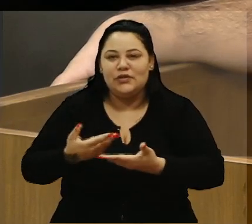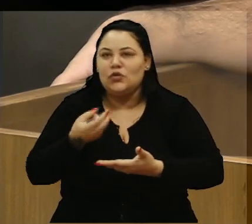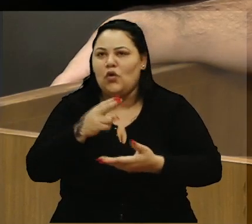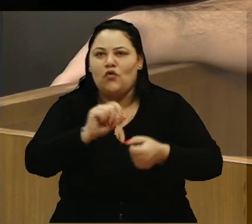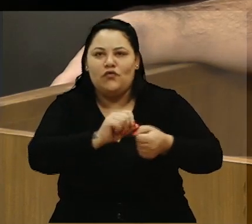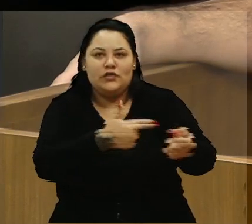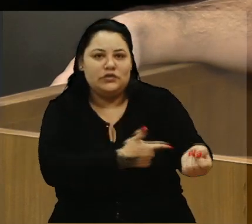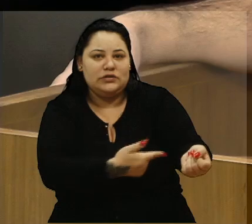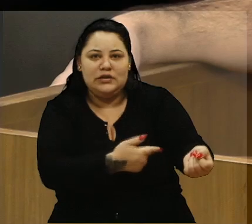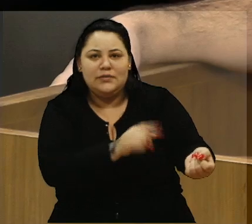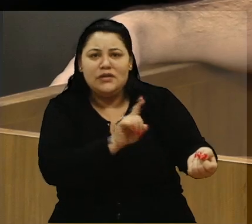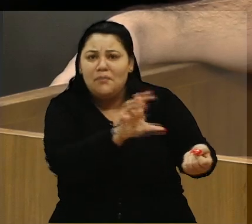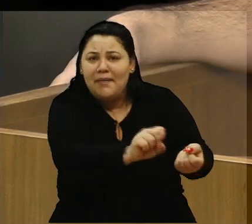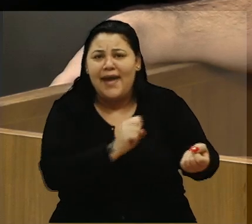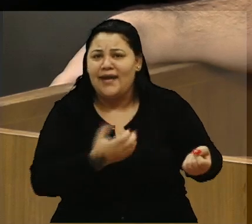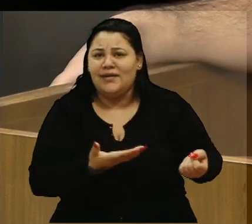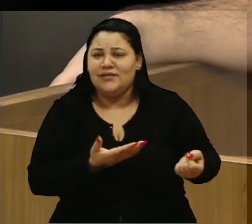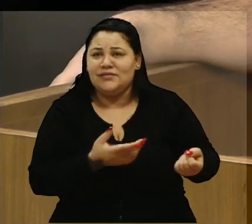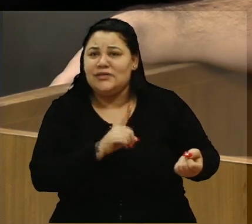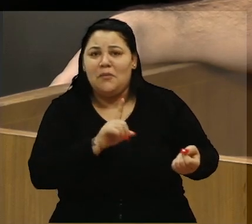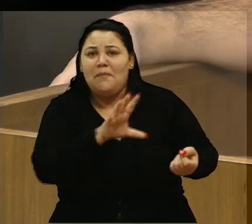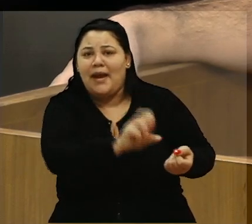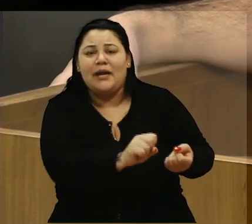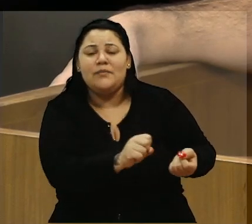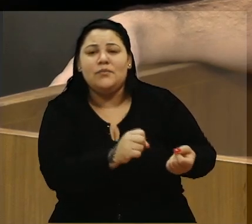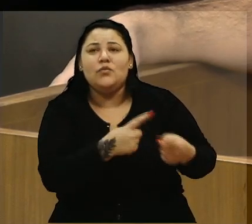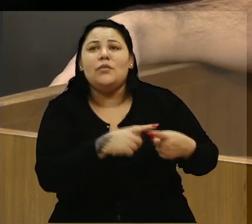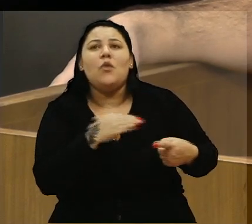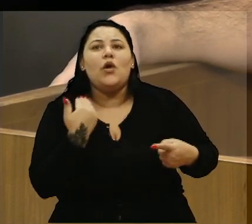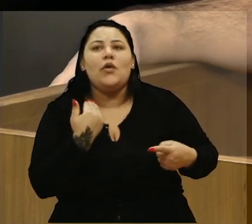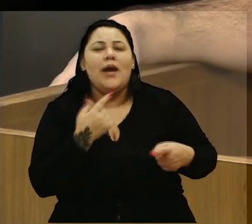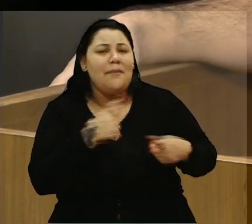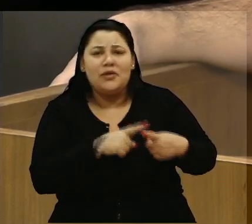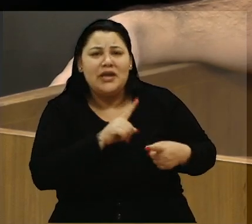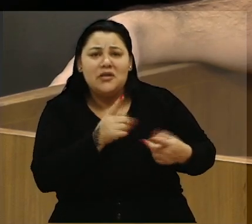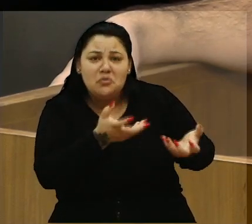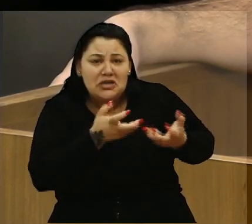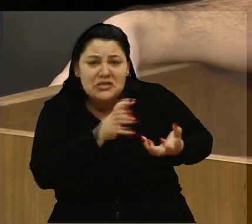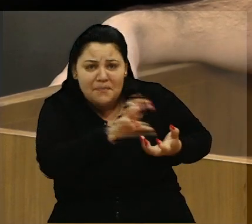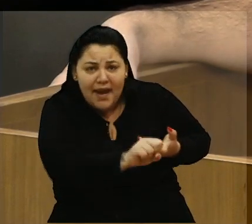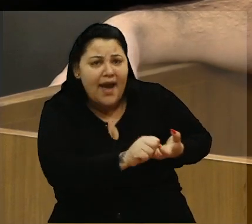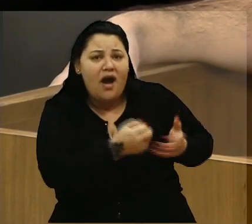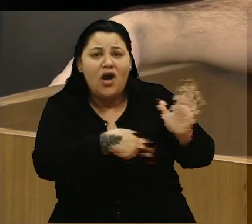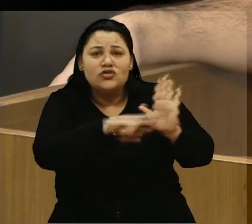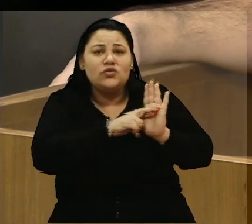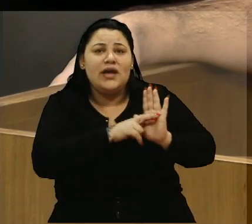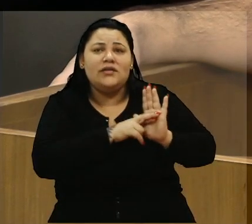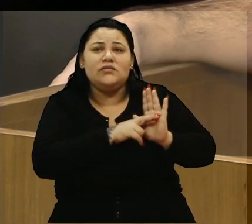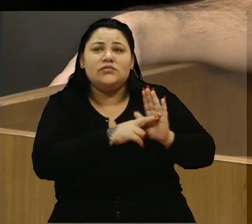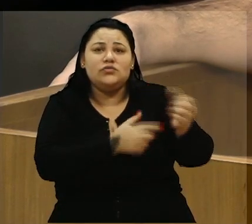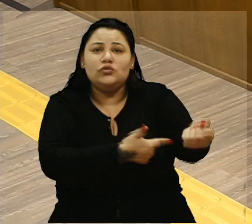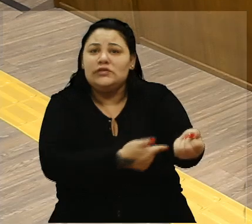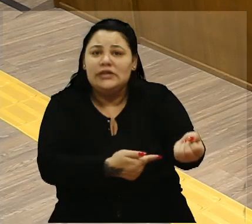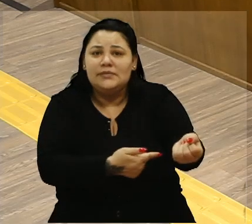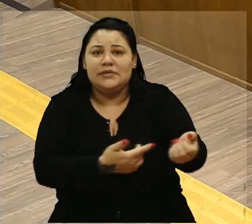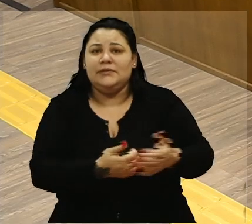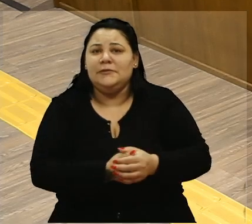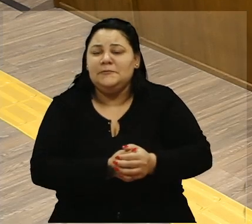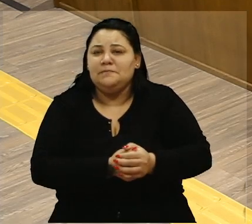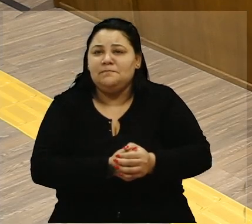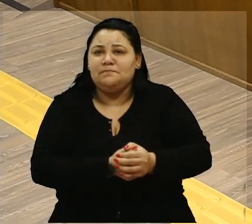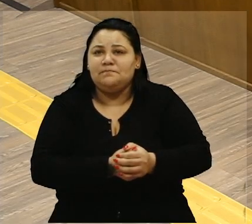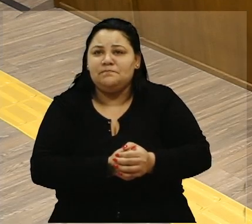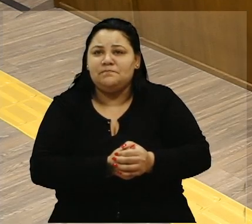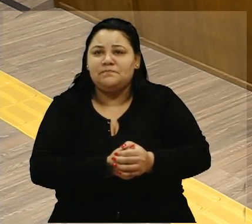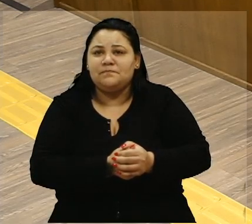buscou, e não buscou não porque morreu, é porque não buscou, uma declaração de líder. Segue em declaração de líder da bancada. Eu vou lhe pedir uma parte, vereador Rafael